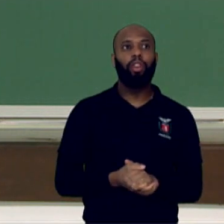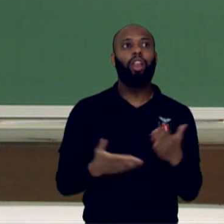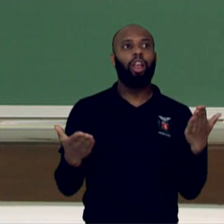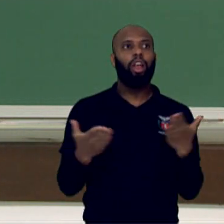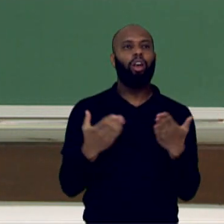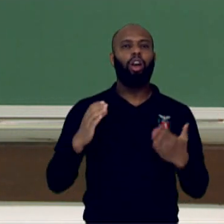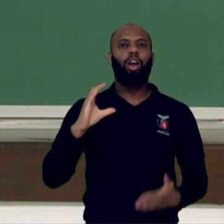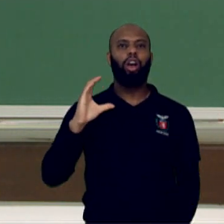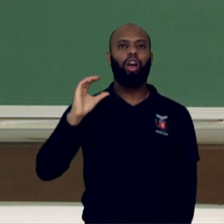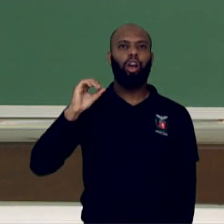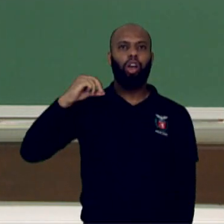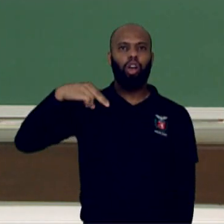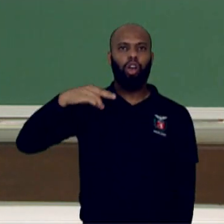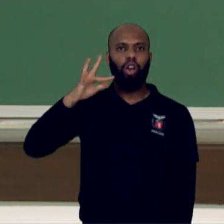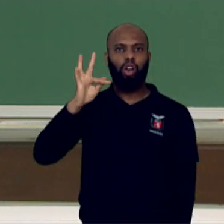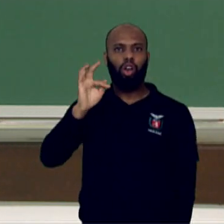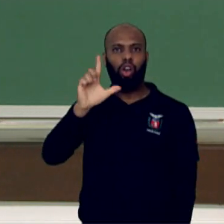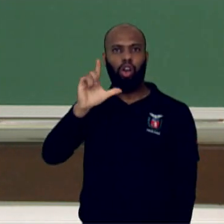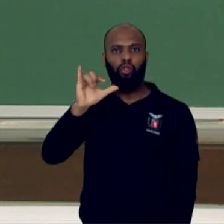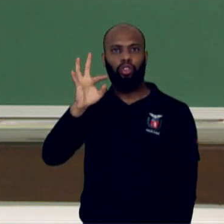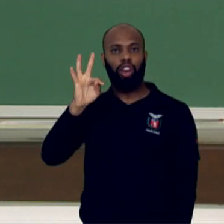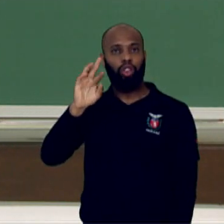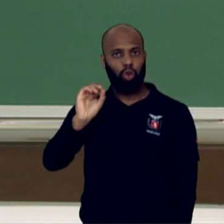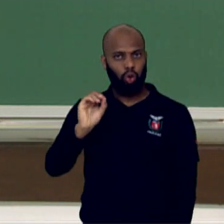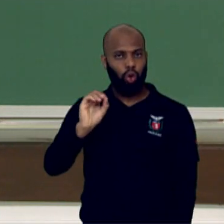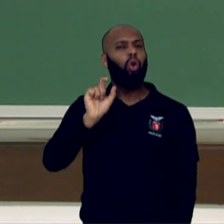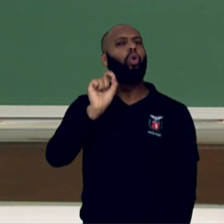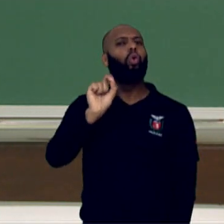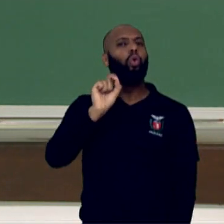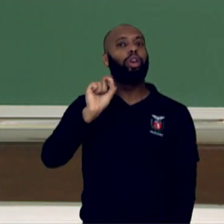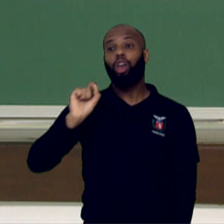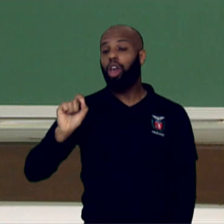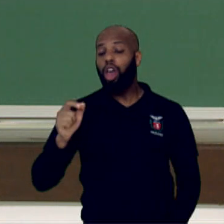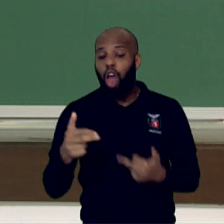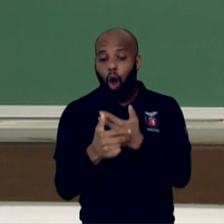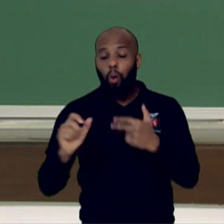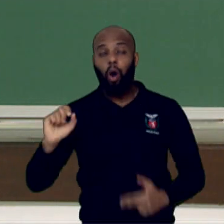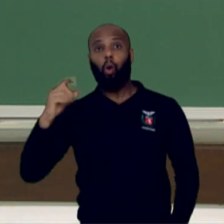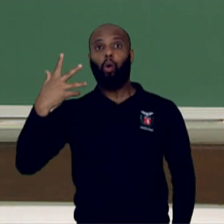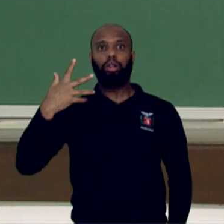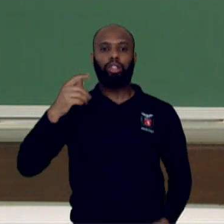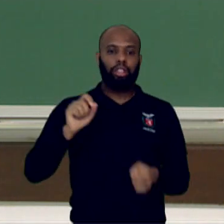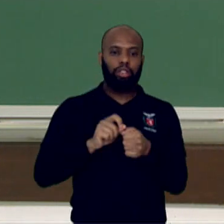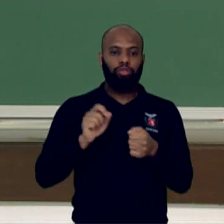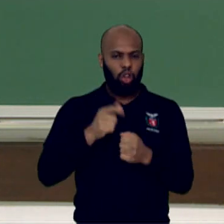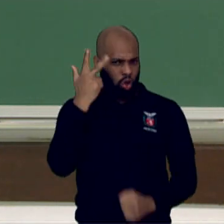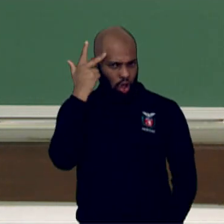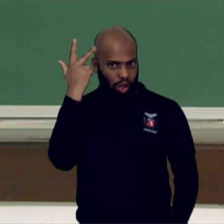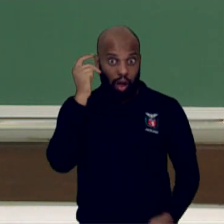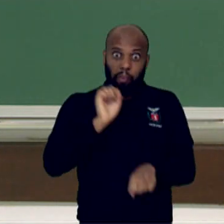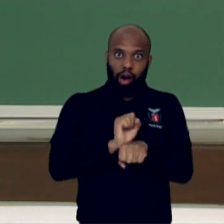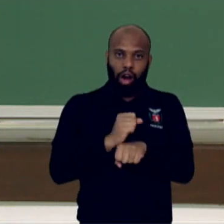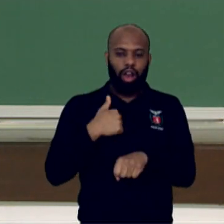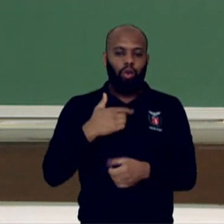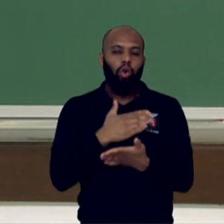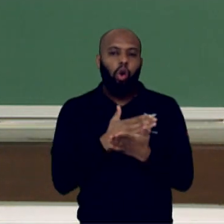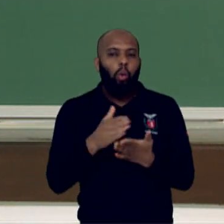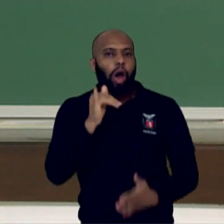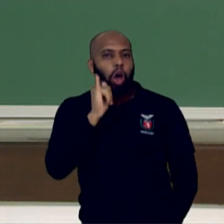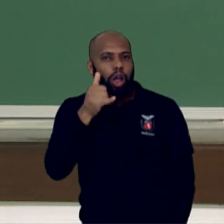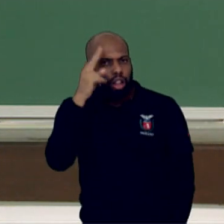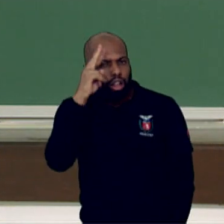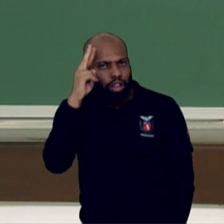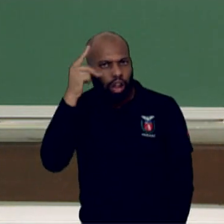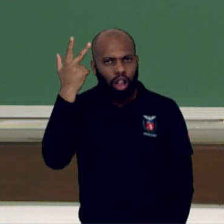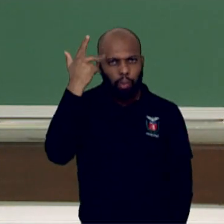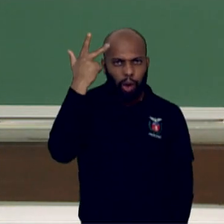Conflito. Então, o conflito é o aparecimento de um fato que rompe com a normalidade. Então, eu começo a contar a história, aparentemente